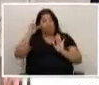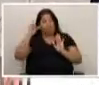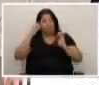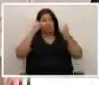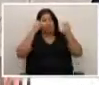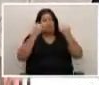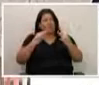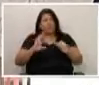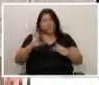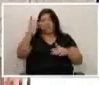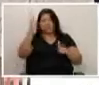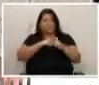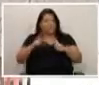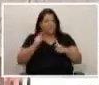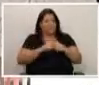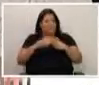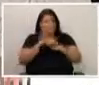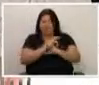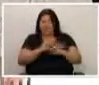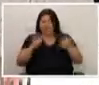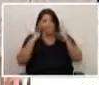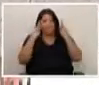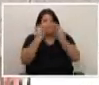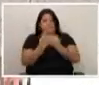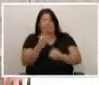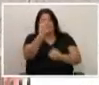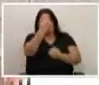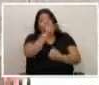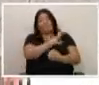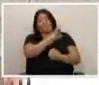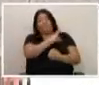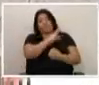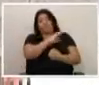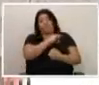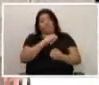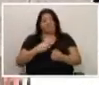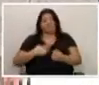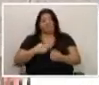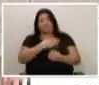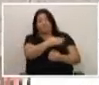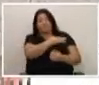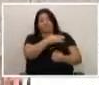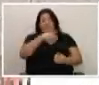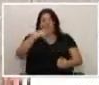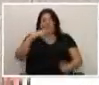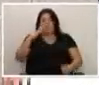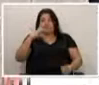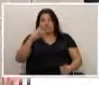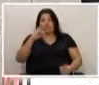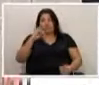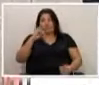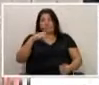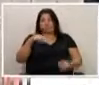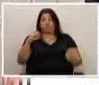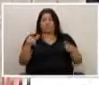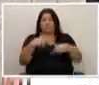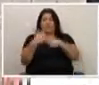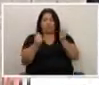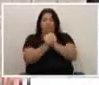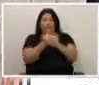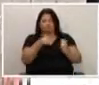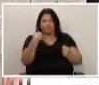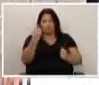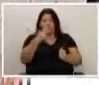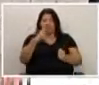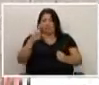uma terrível tragédia que se abateu sobre a família de um policial militar, do sargento Pesseguini, que trabalhou conosco na rota, e a princípio